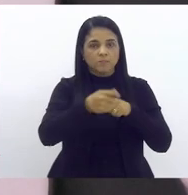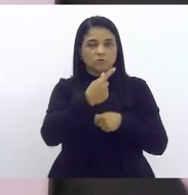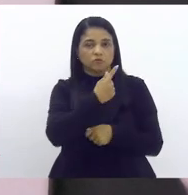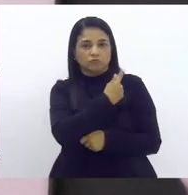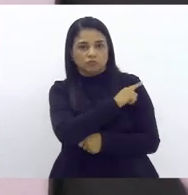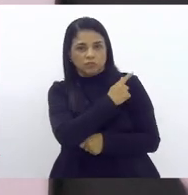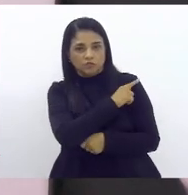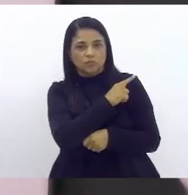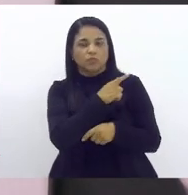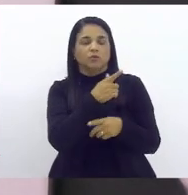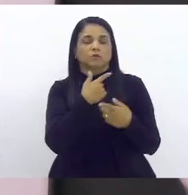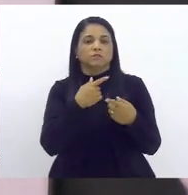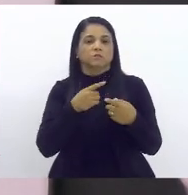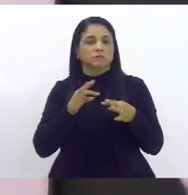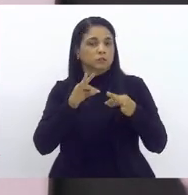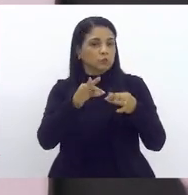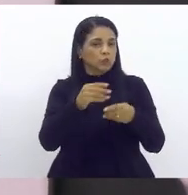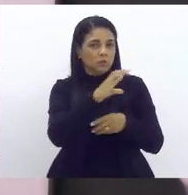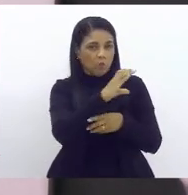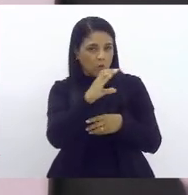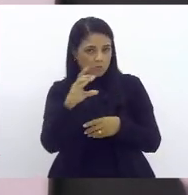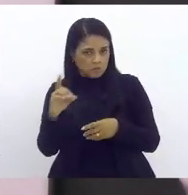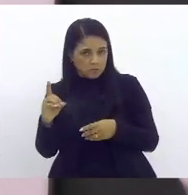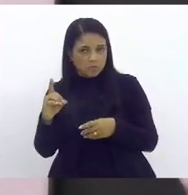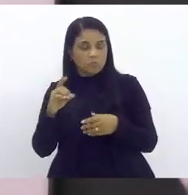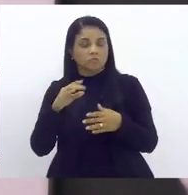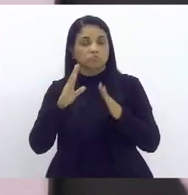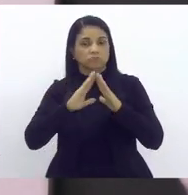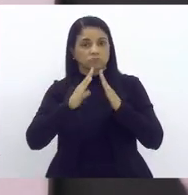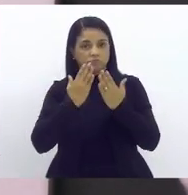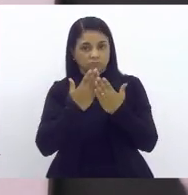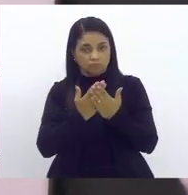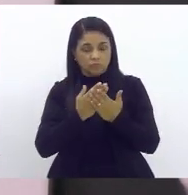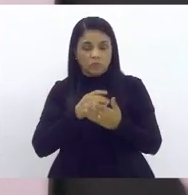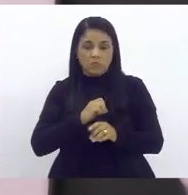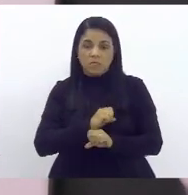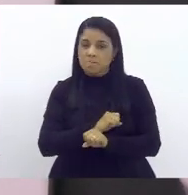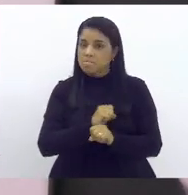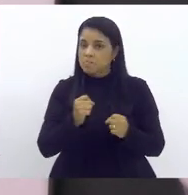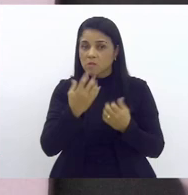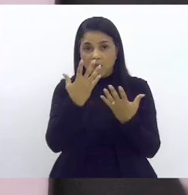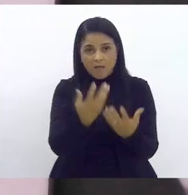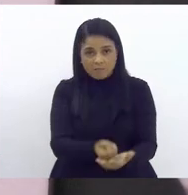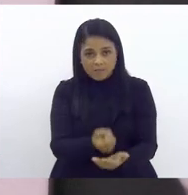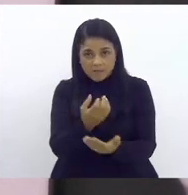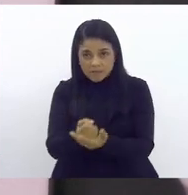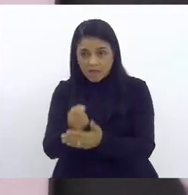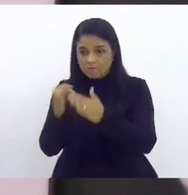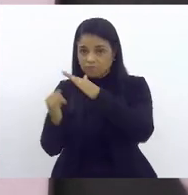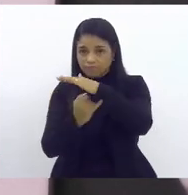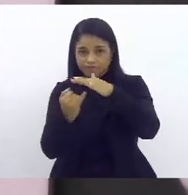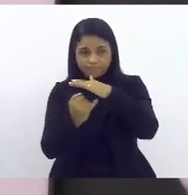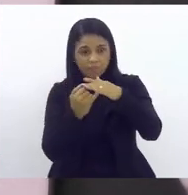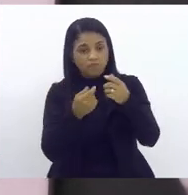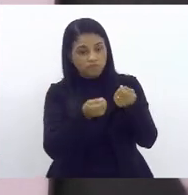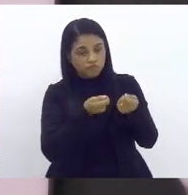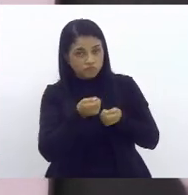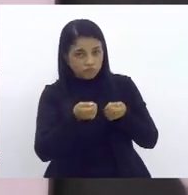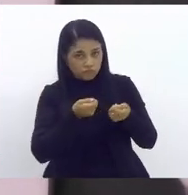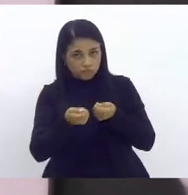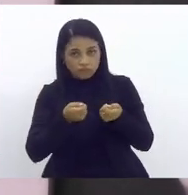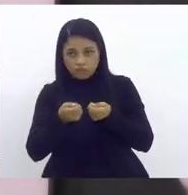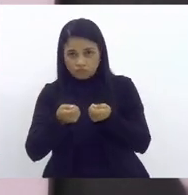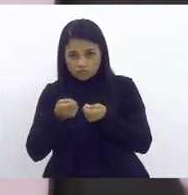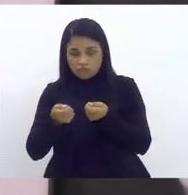gestores, dos supervisores escolares, porque a gente não pode permitir... E os órgãos de controle estão aí, precisam ser